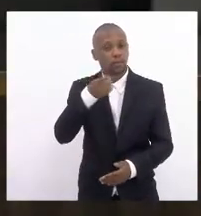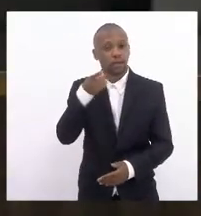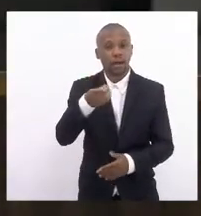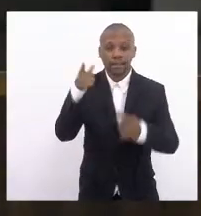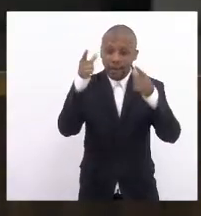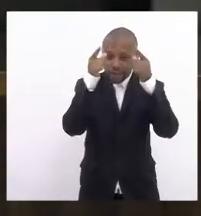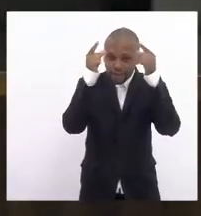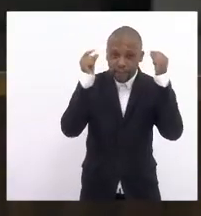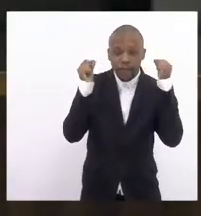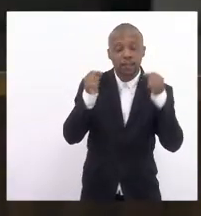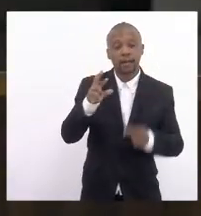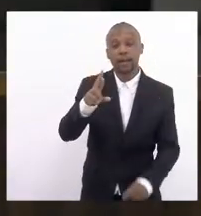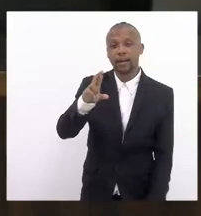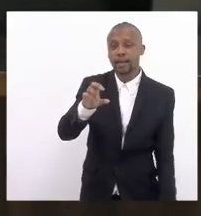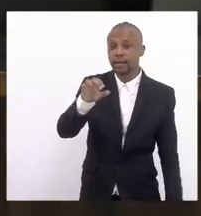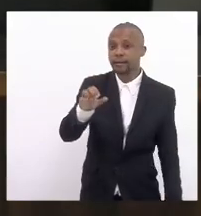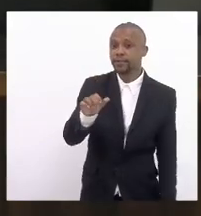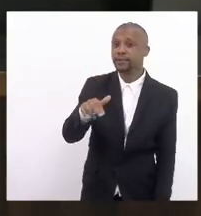Deputado Eurico Júnior,